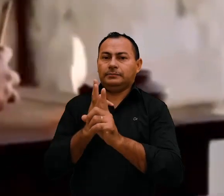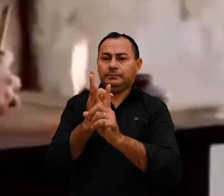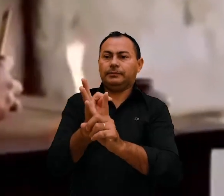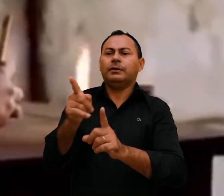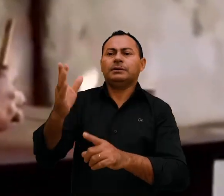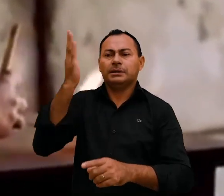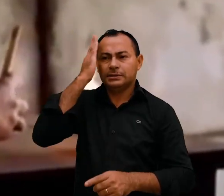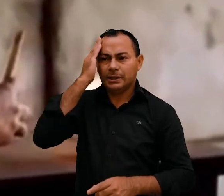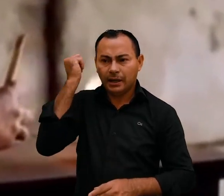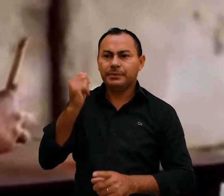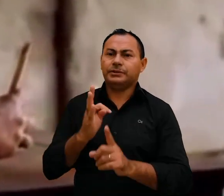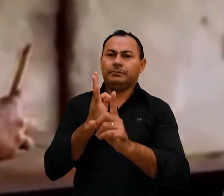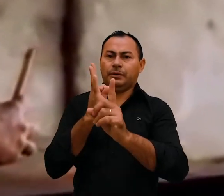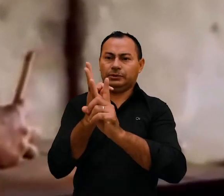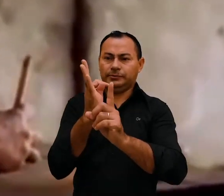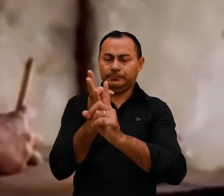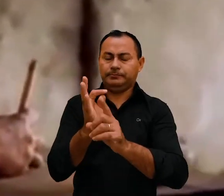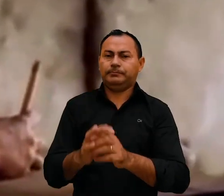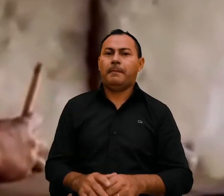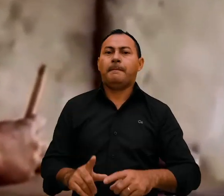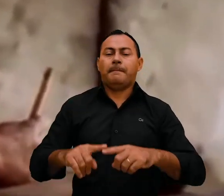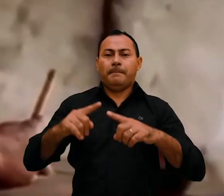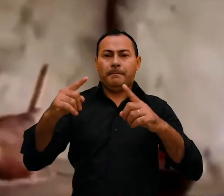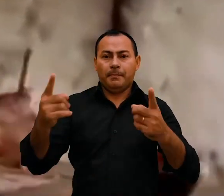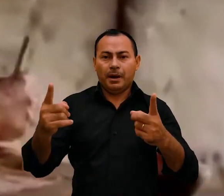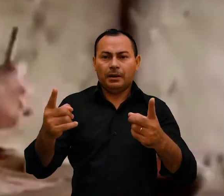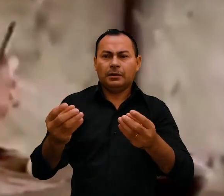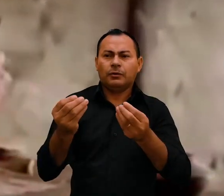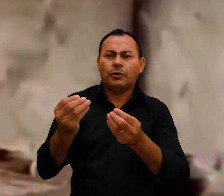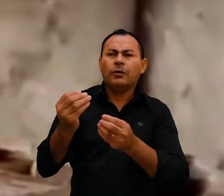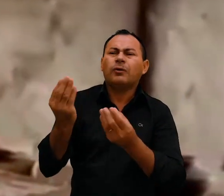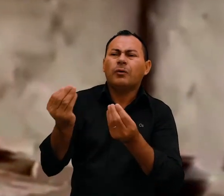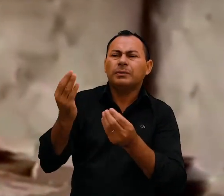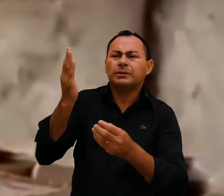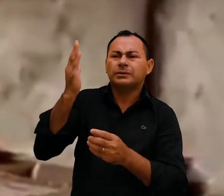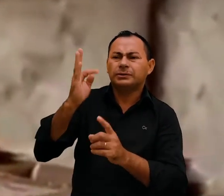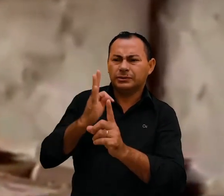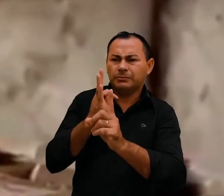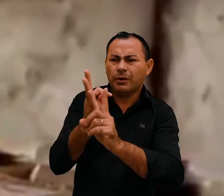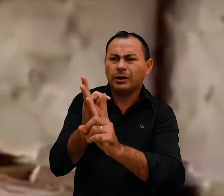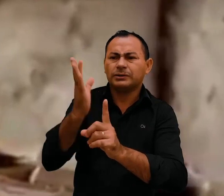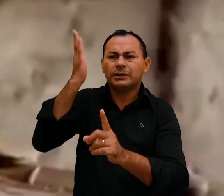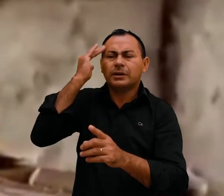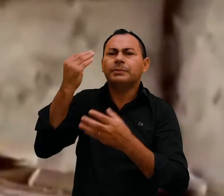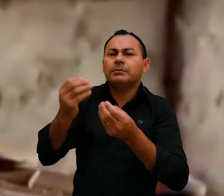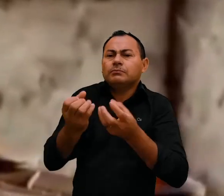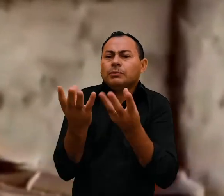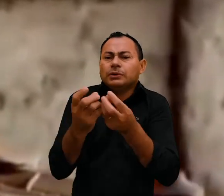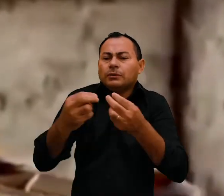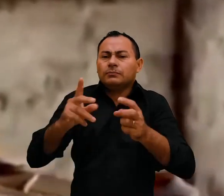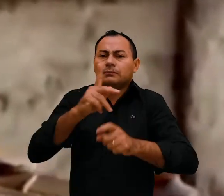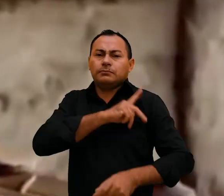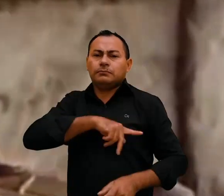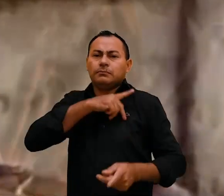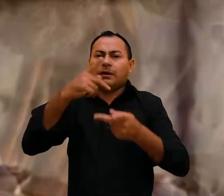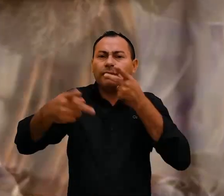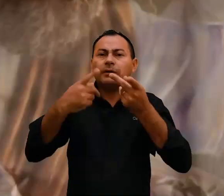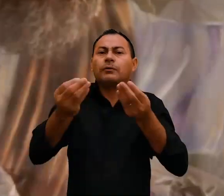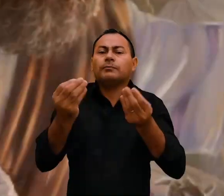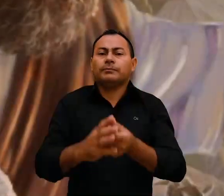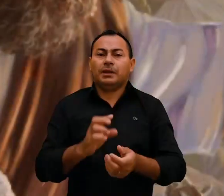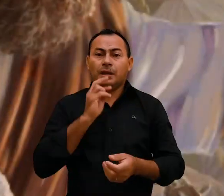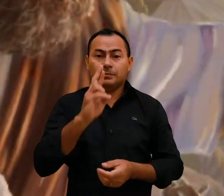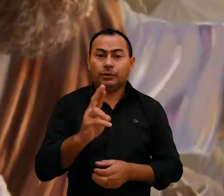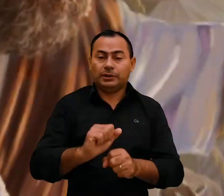vez para Timóteo você sabe é mas como Ultimate já sabia tanto as coisas sobre que Paulo estava falando